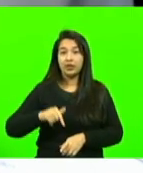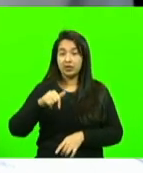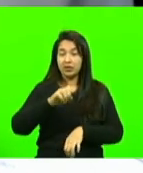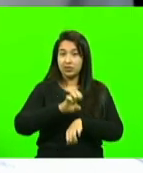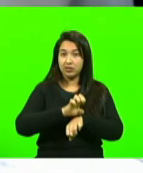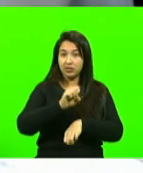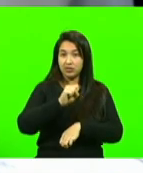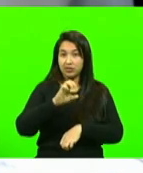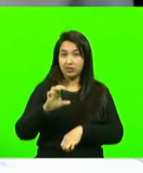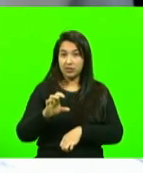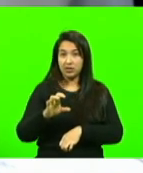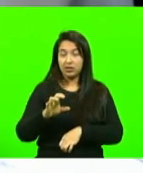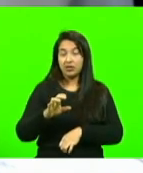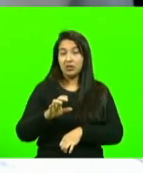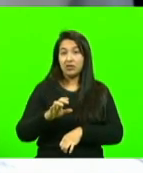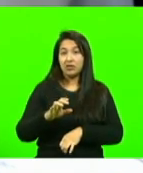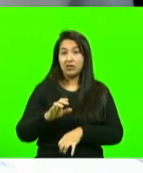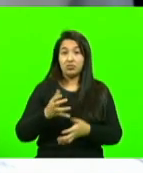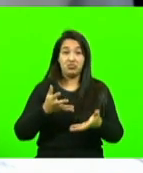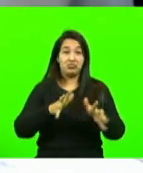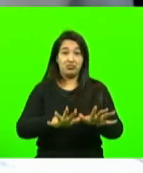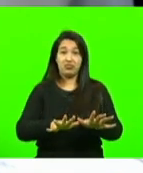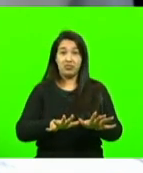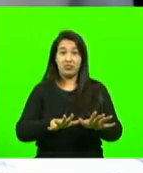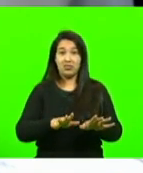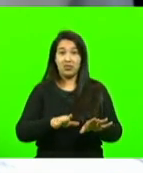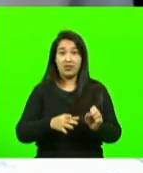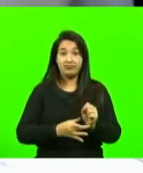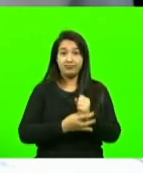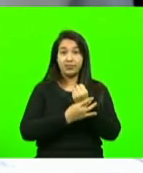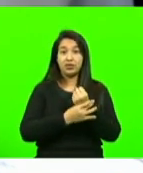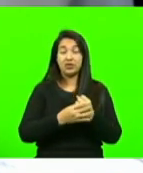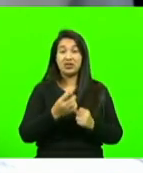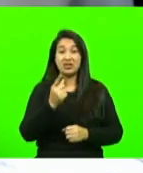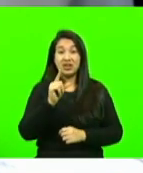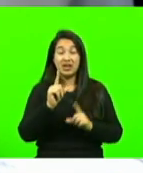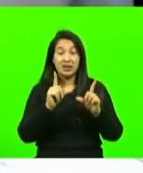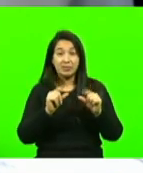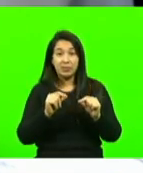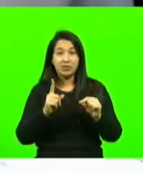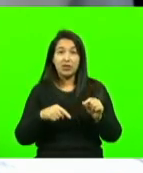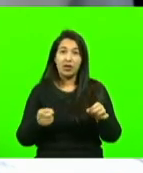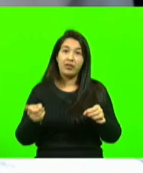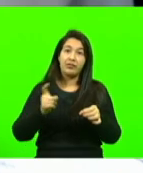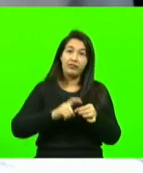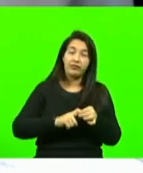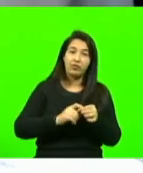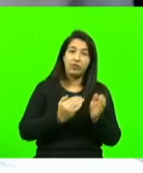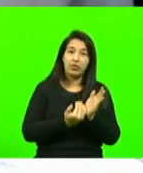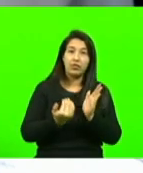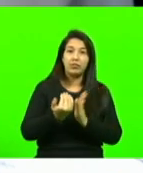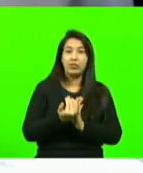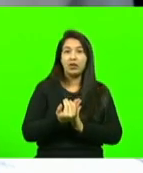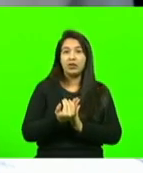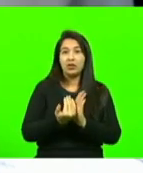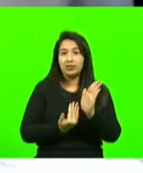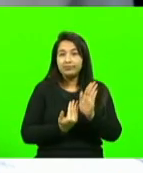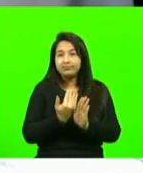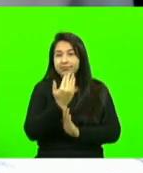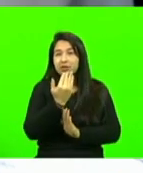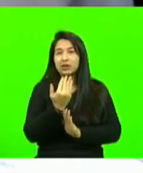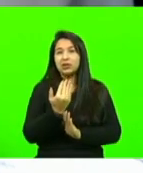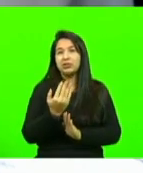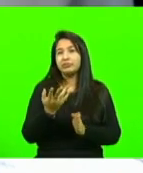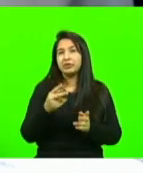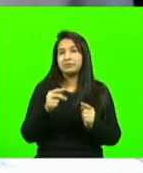Catarina se negam a garantir para a gente o mínimo que a recomposição de perda que a reposição da inflação né historicamente nós